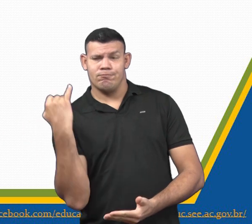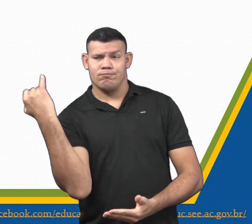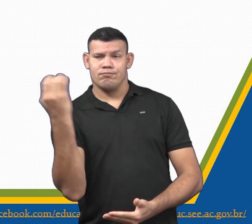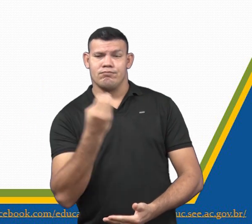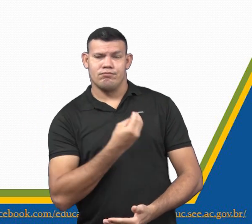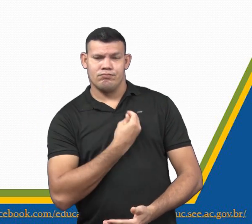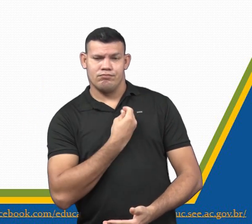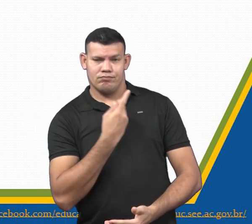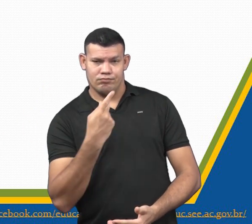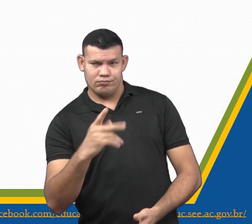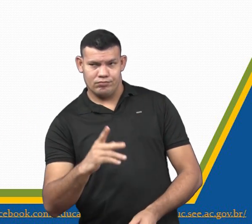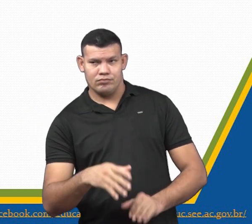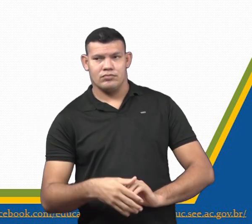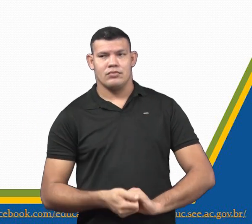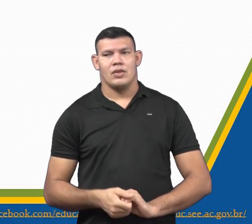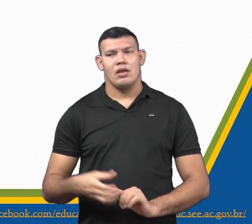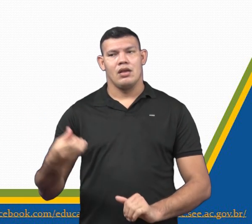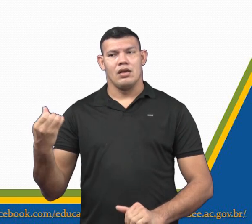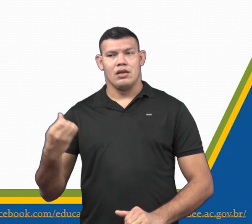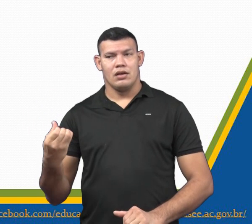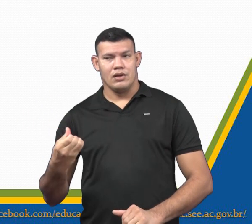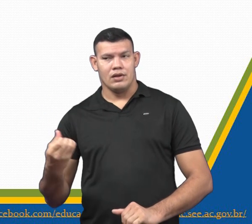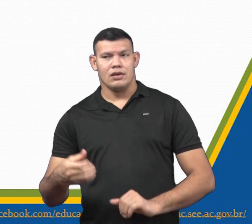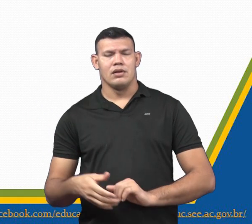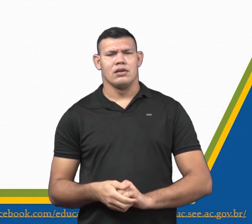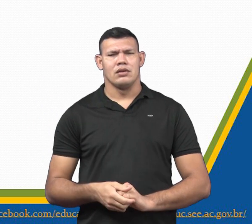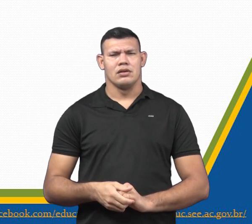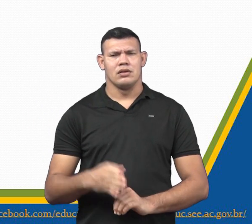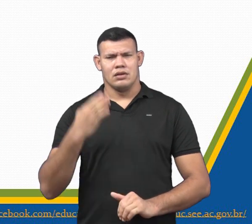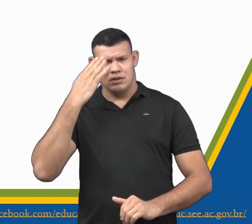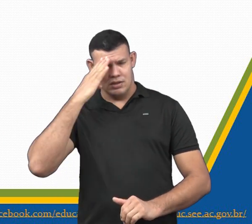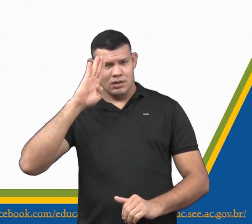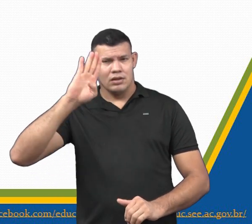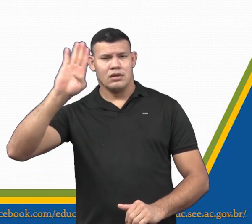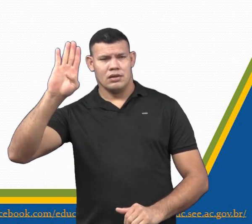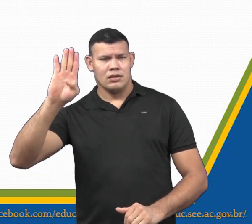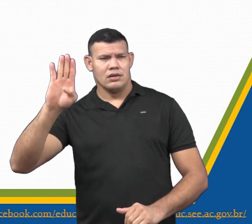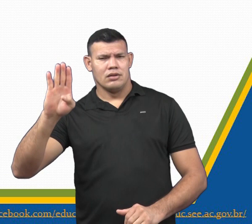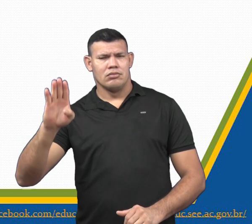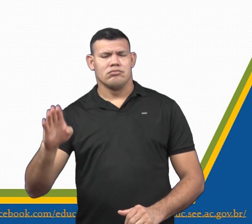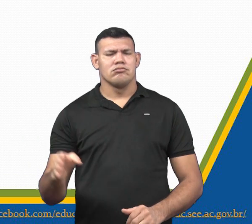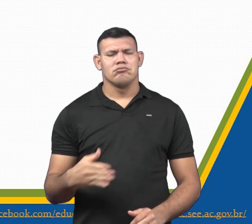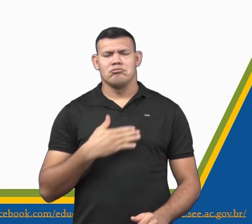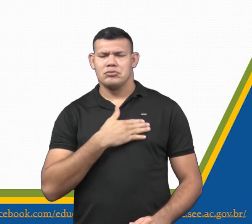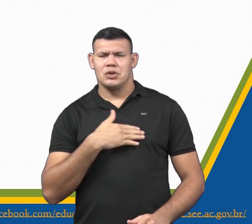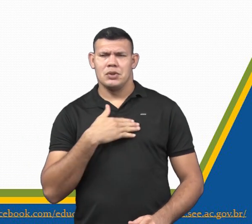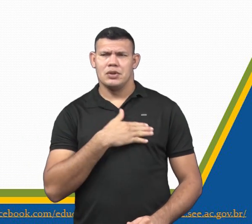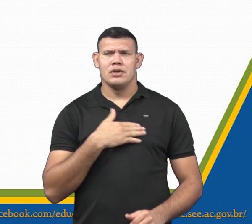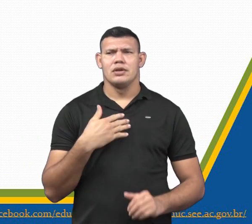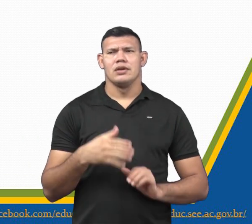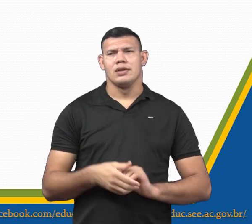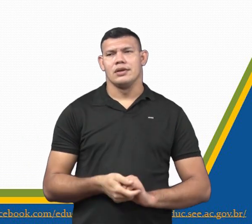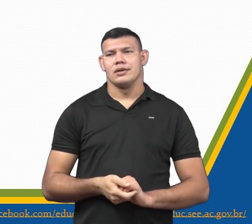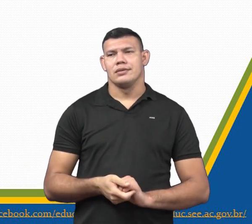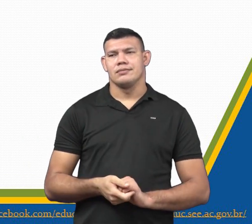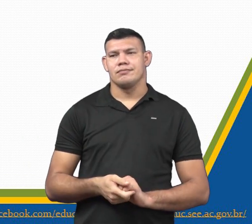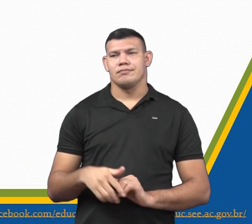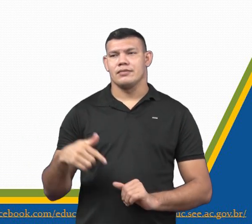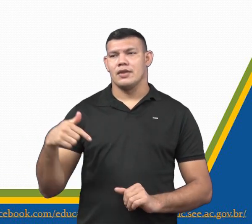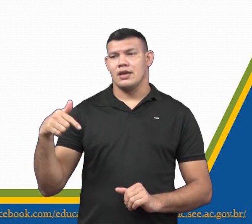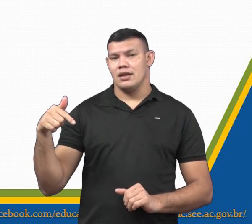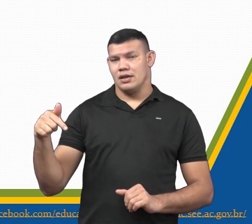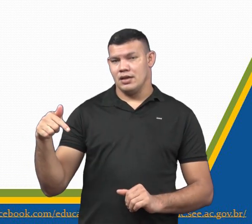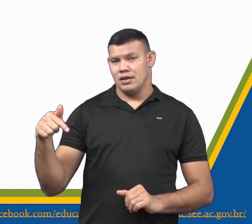6, principais realizações. Temos também o número 7, ó, o que gostava. O